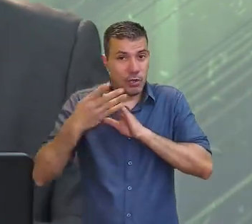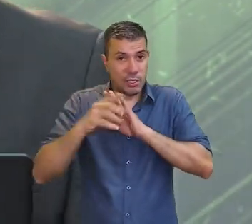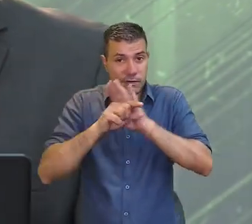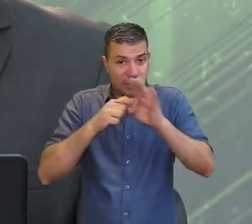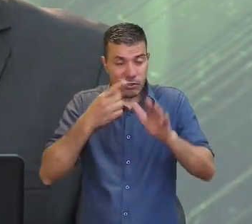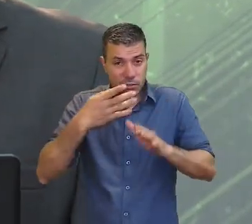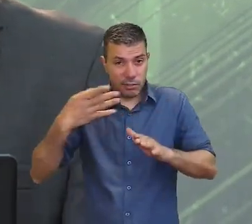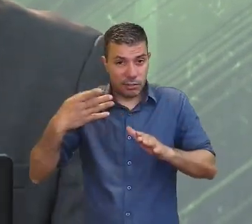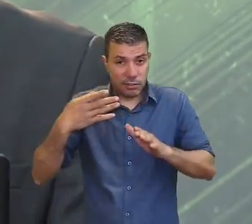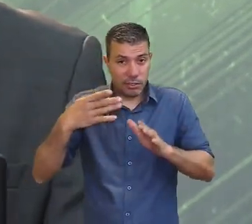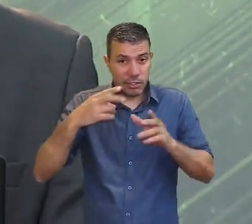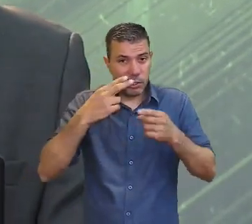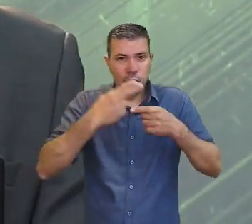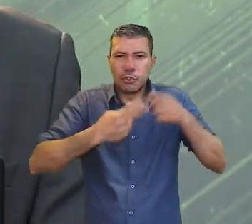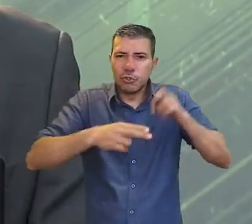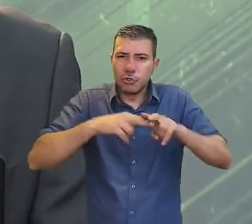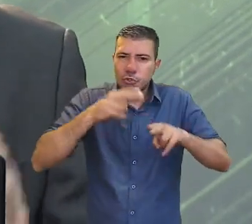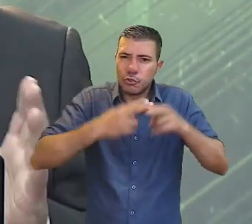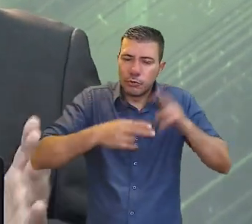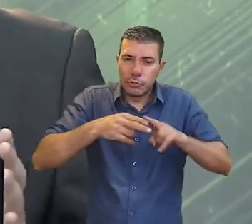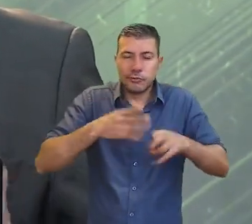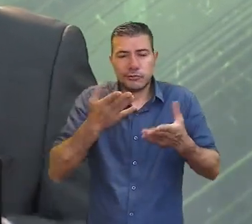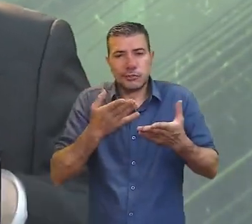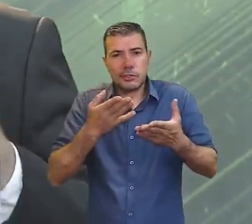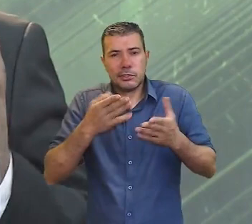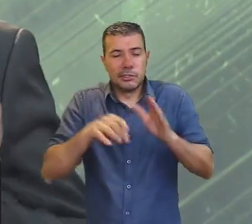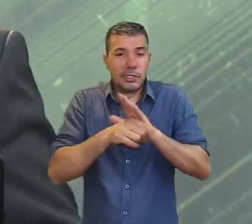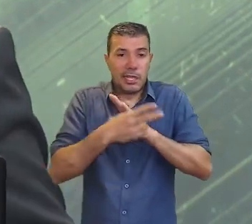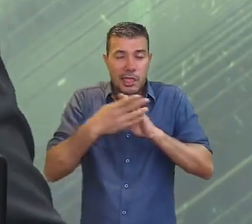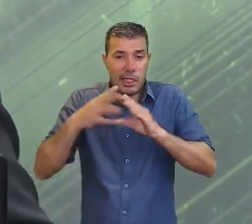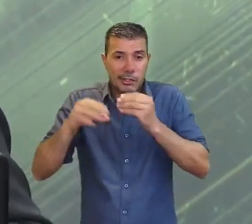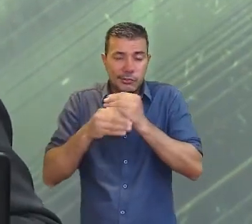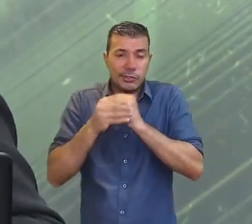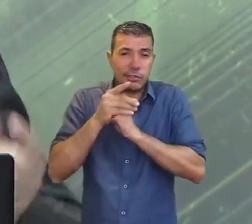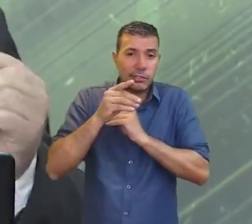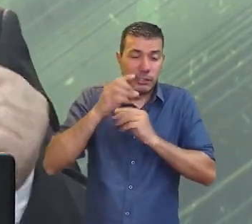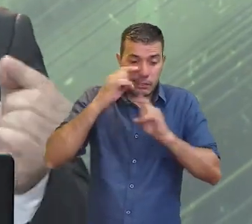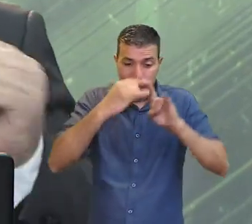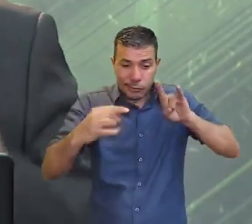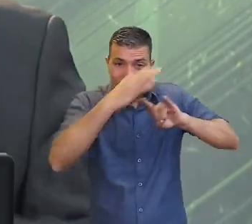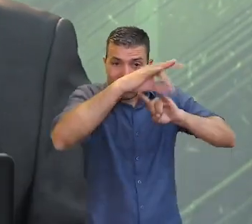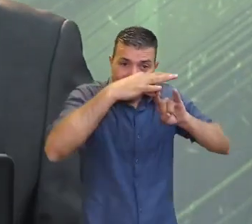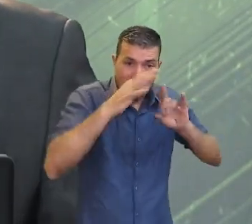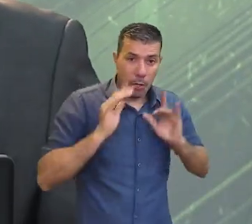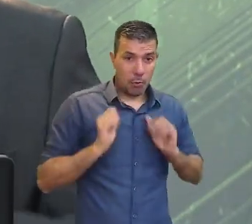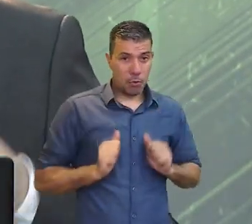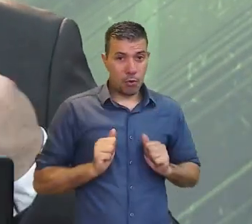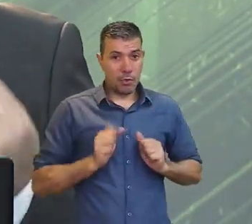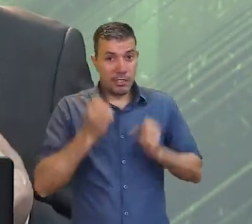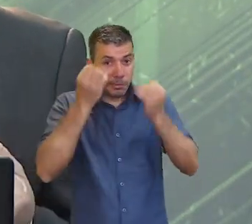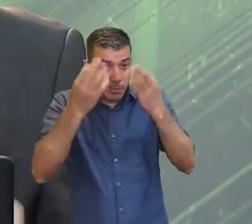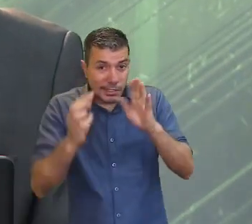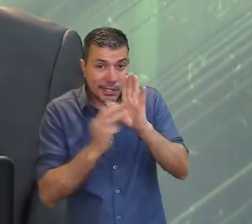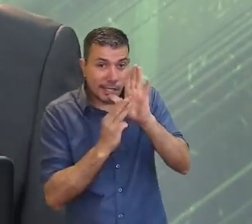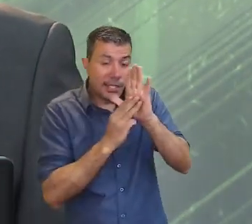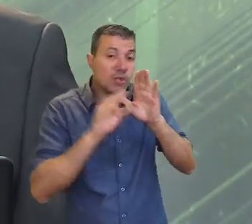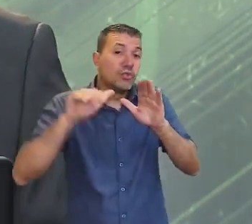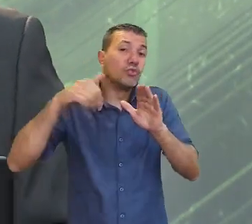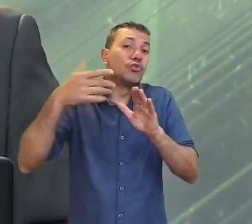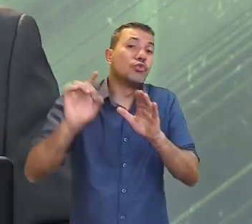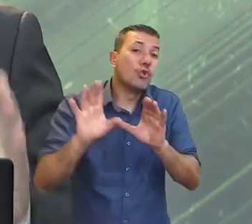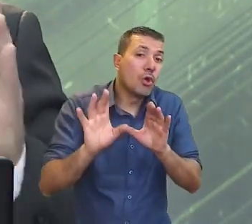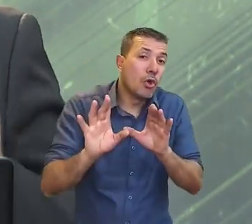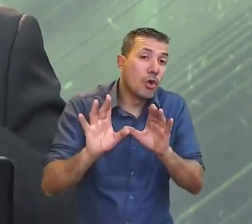números 14, 34, a cada dia te dei por um ano. Dessa forma, a purificação do santuário da qual fala Daniel só ocorreria depois